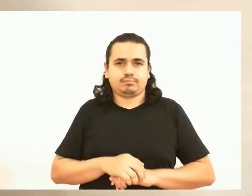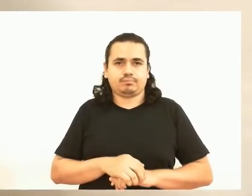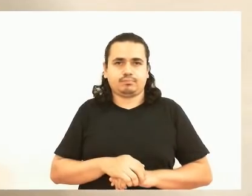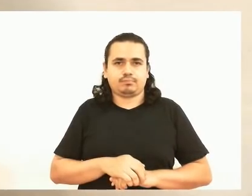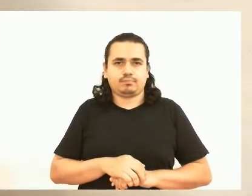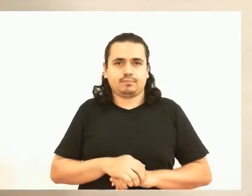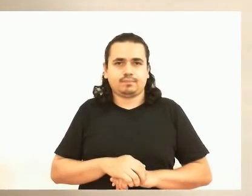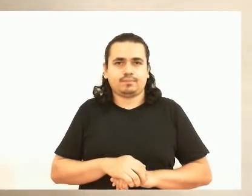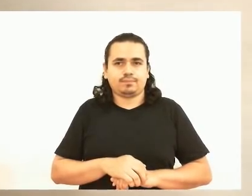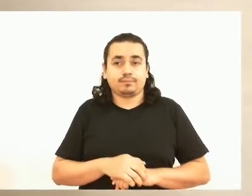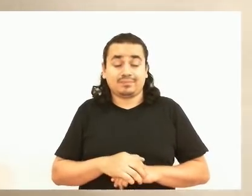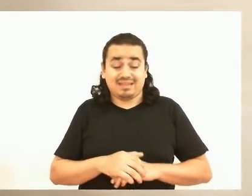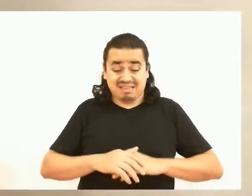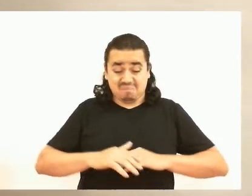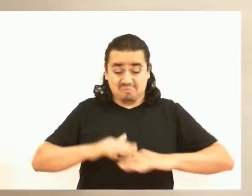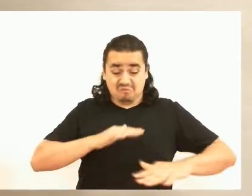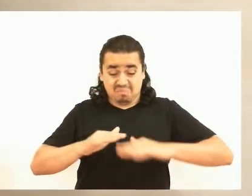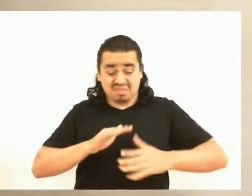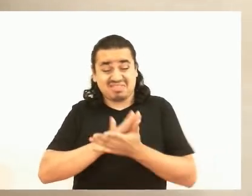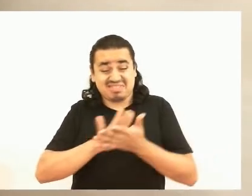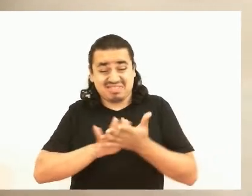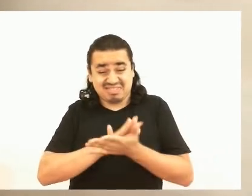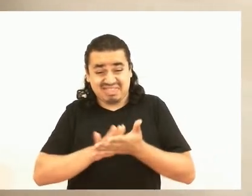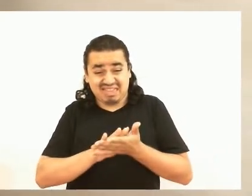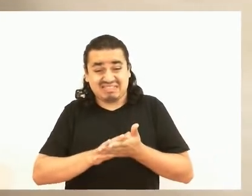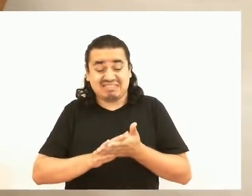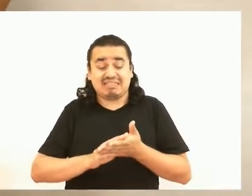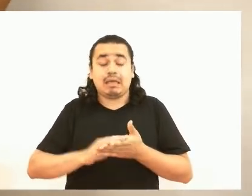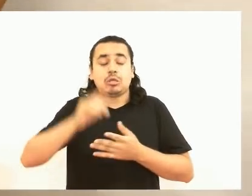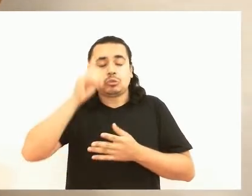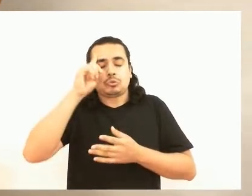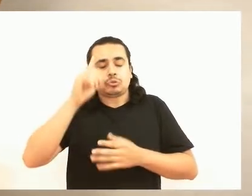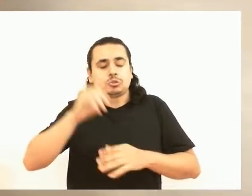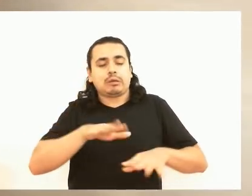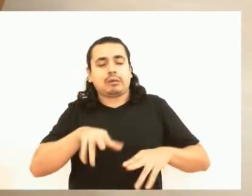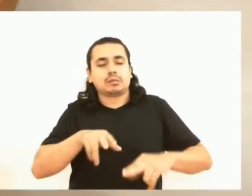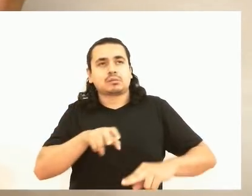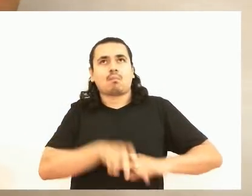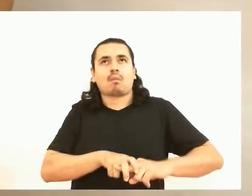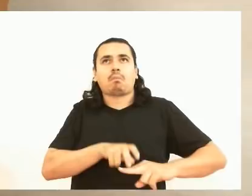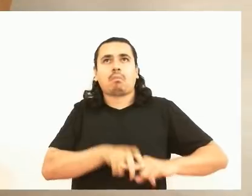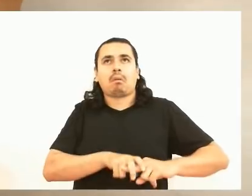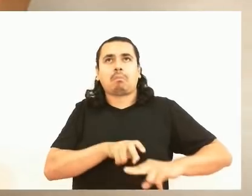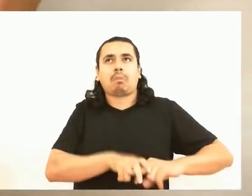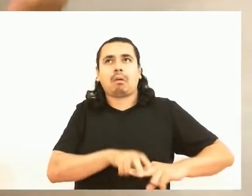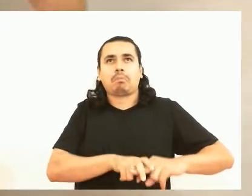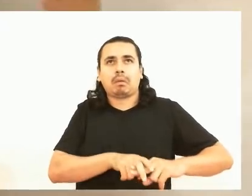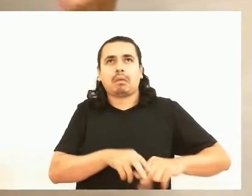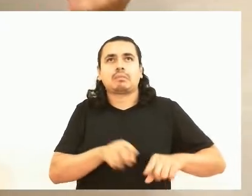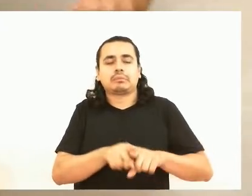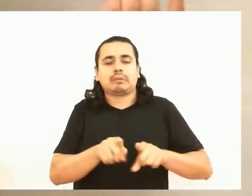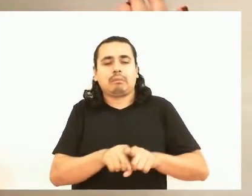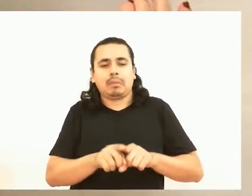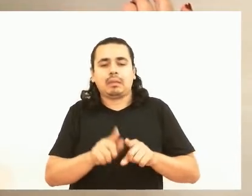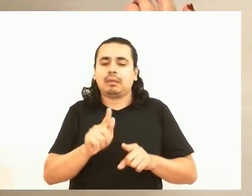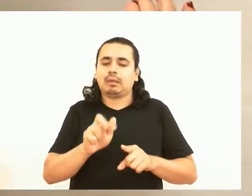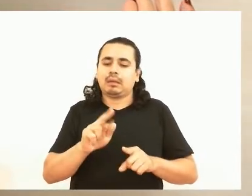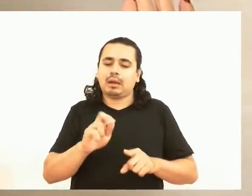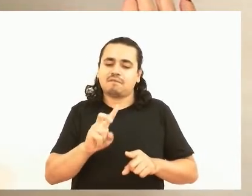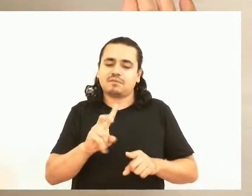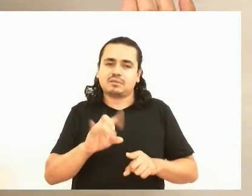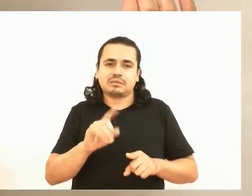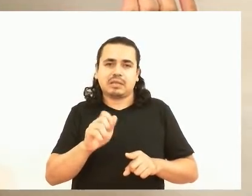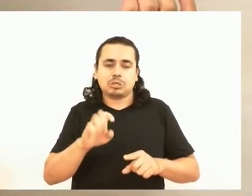aí senão o movimento vai anestesiando e vai anestesiando minha relação com a gravidade e aí eu vou